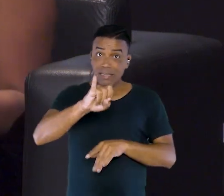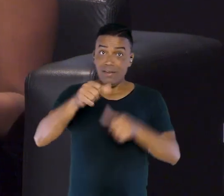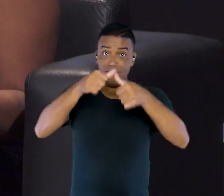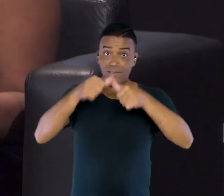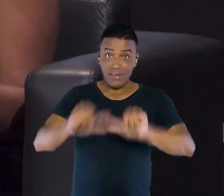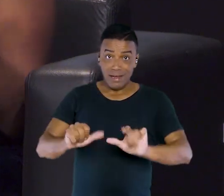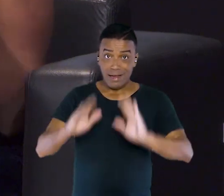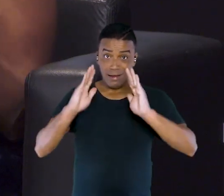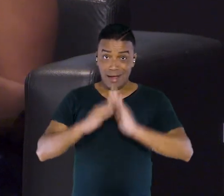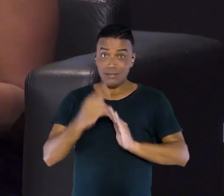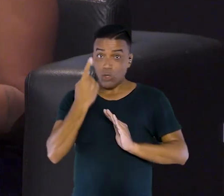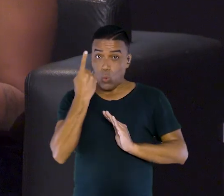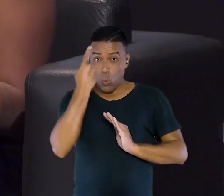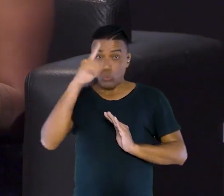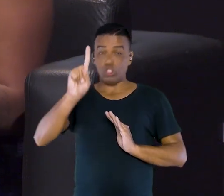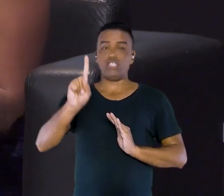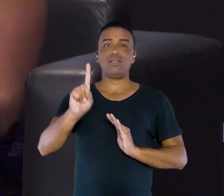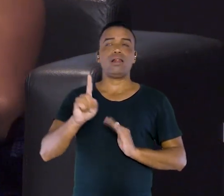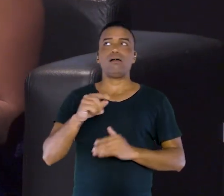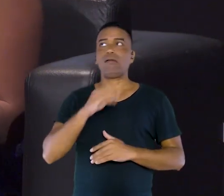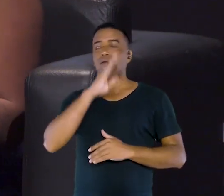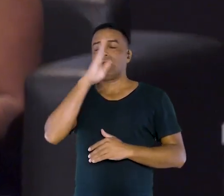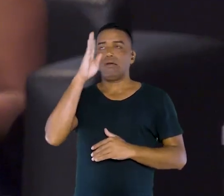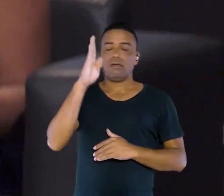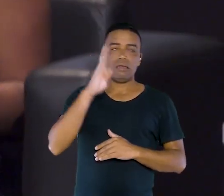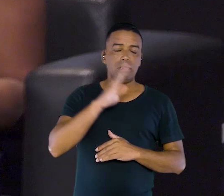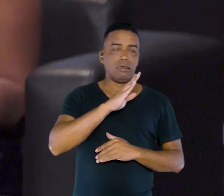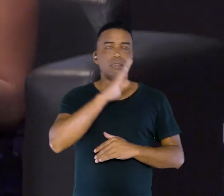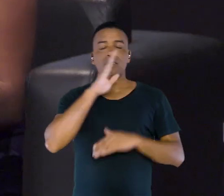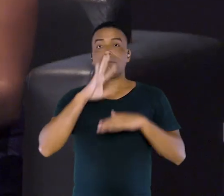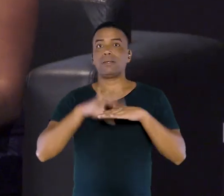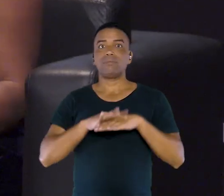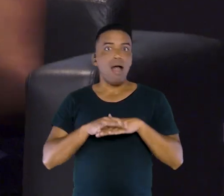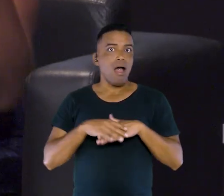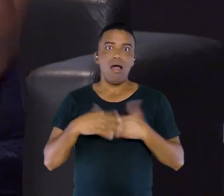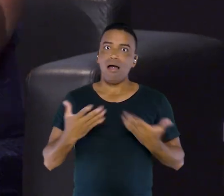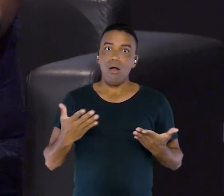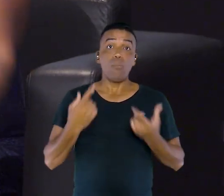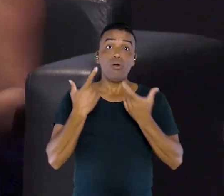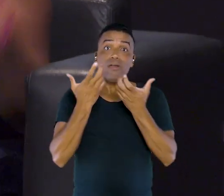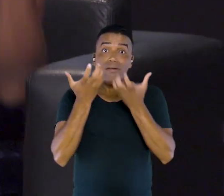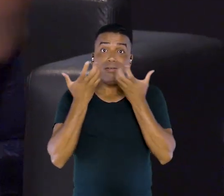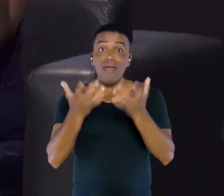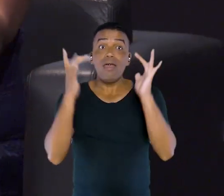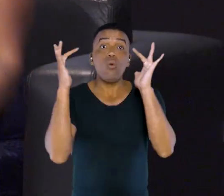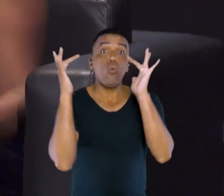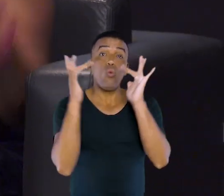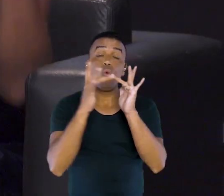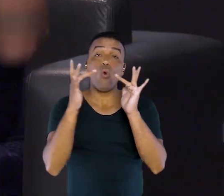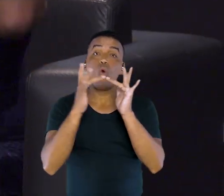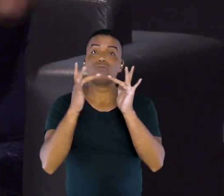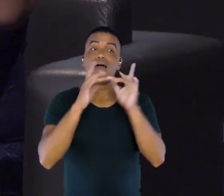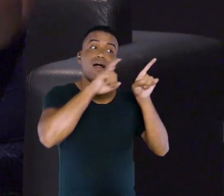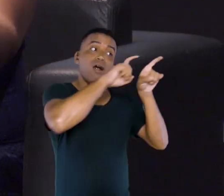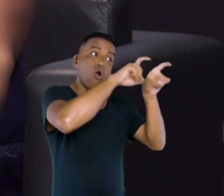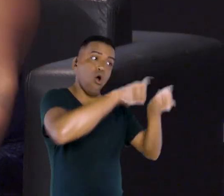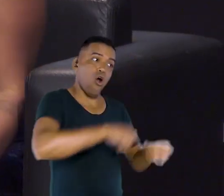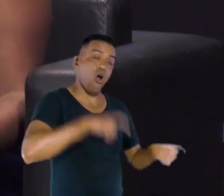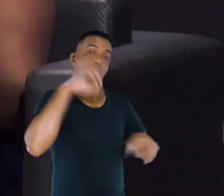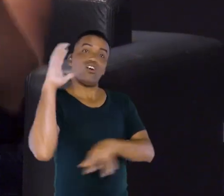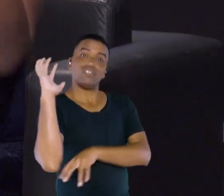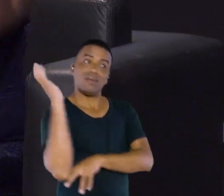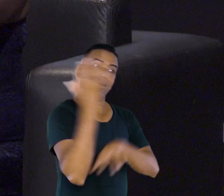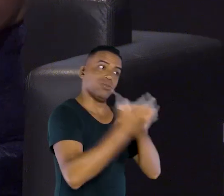ela ficar um dia em casa, ela passa mal, ela fica doente, porque ela quer estar em contato com a